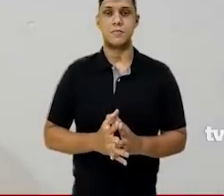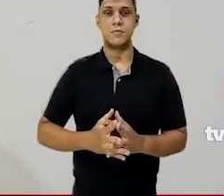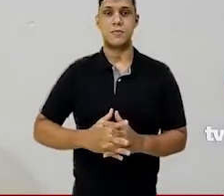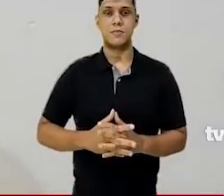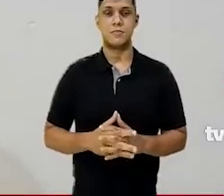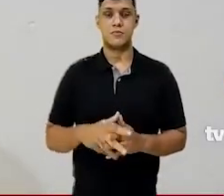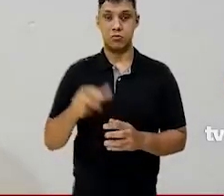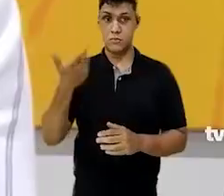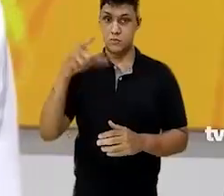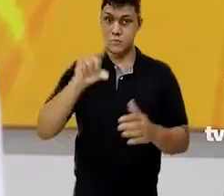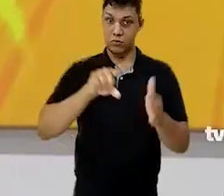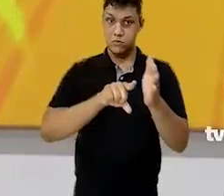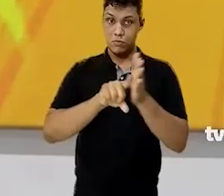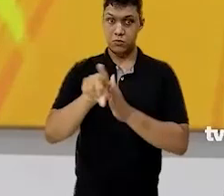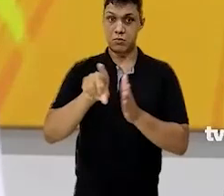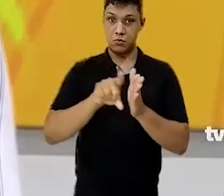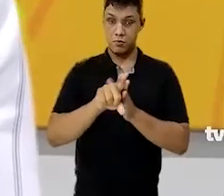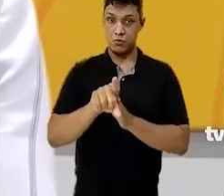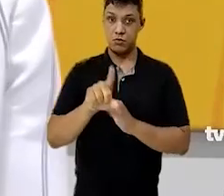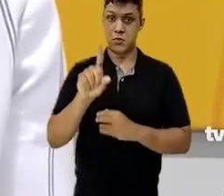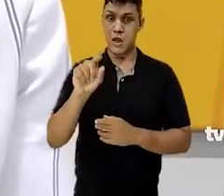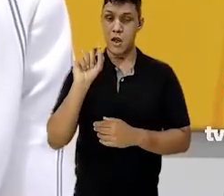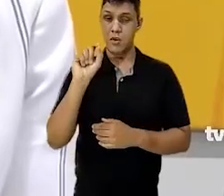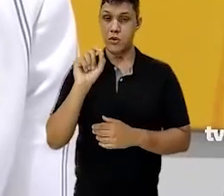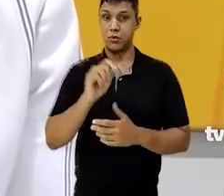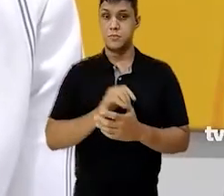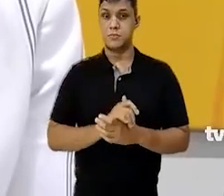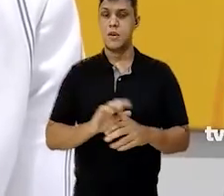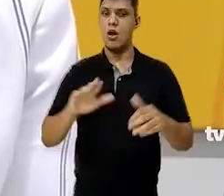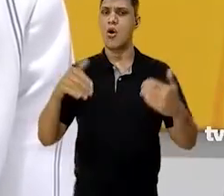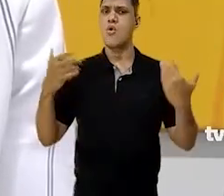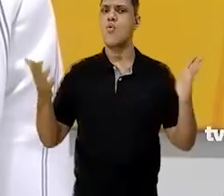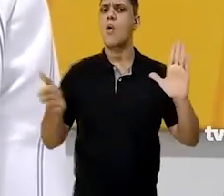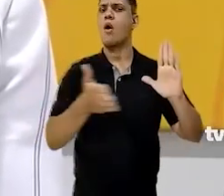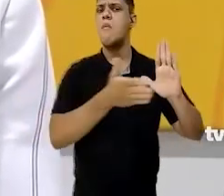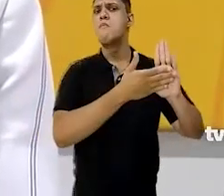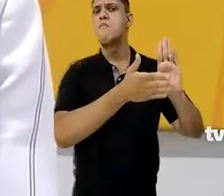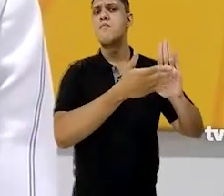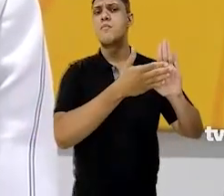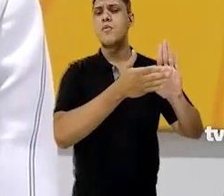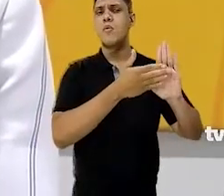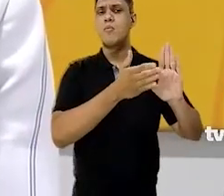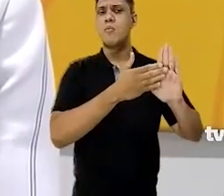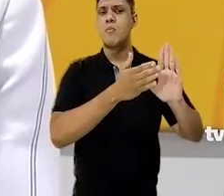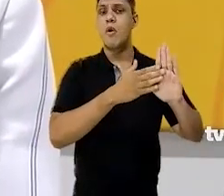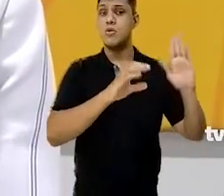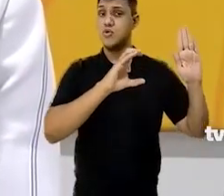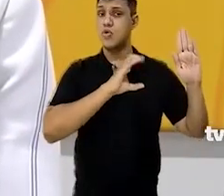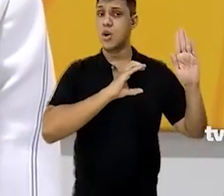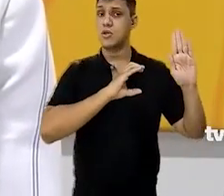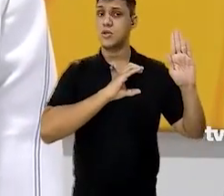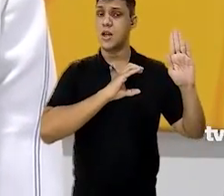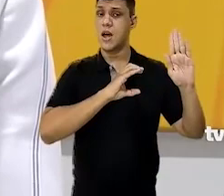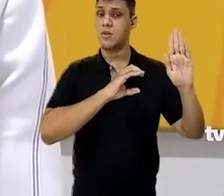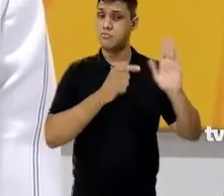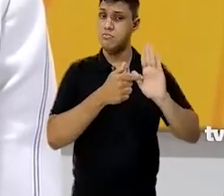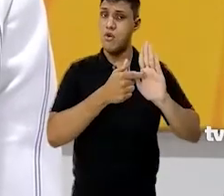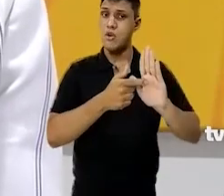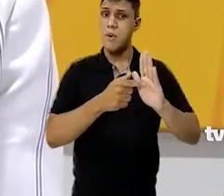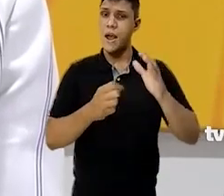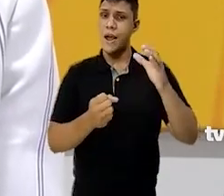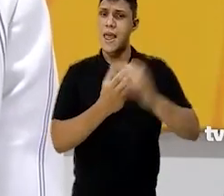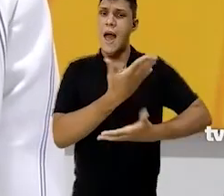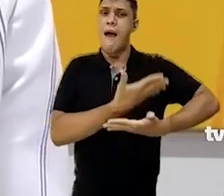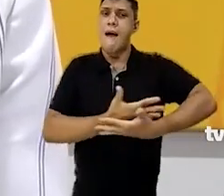A próxima pergunta é: qual proposta o candidato apresenta para instalação de creches nos